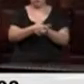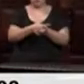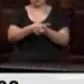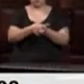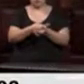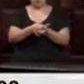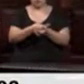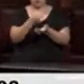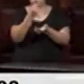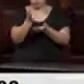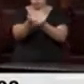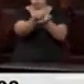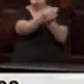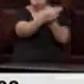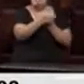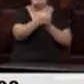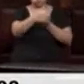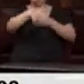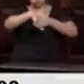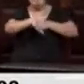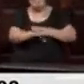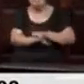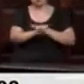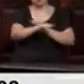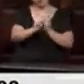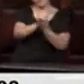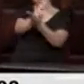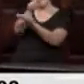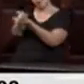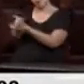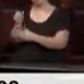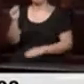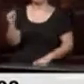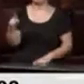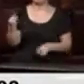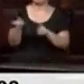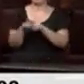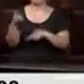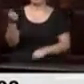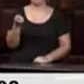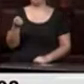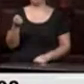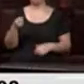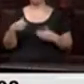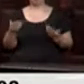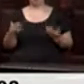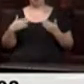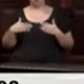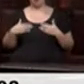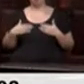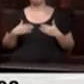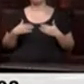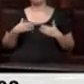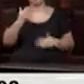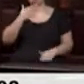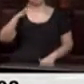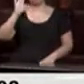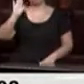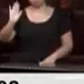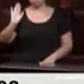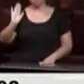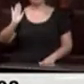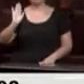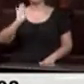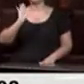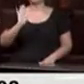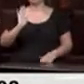presidente, vou honrar o compromisso, não vou pedir verificação, mas quero